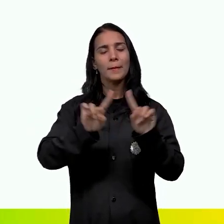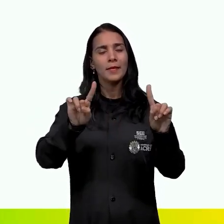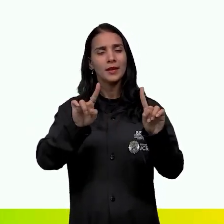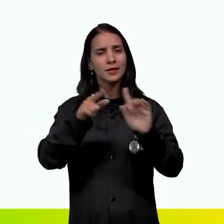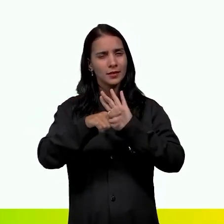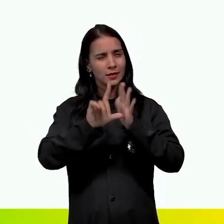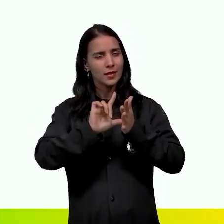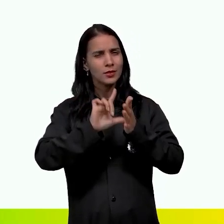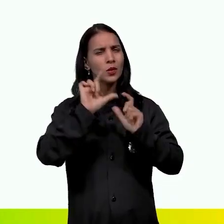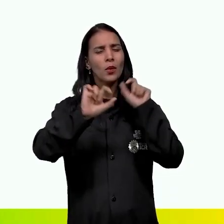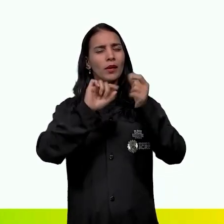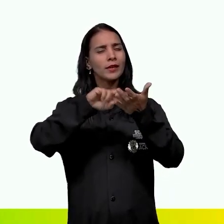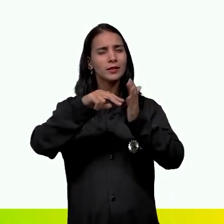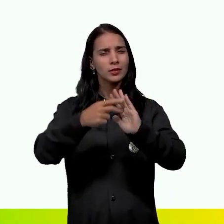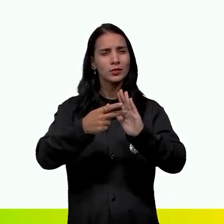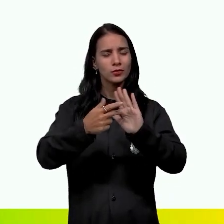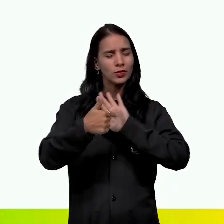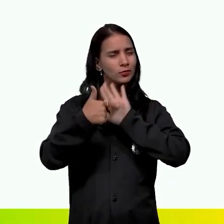os poliedros.